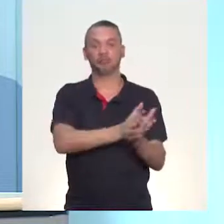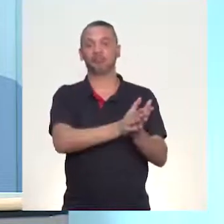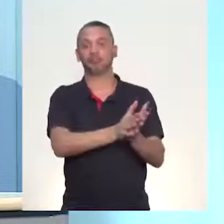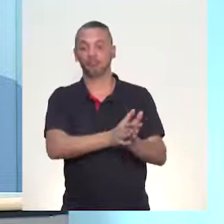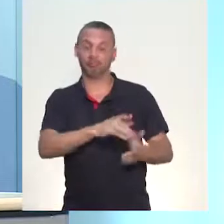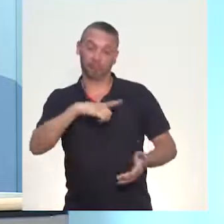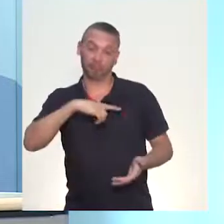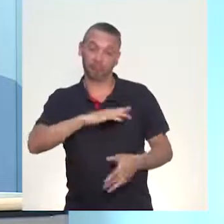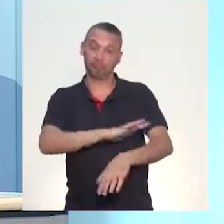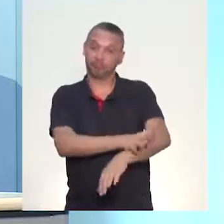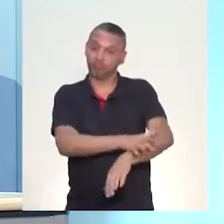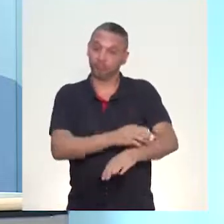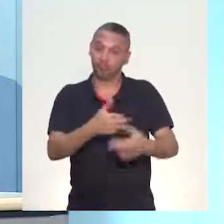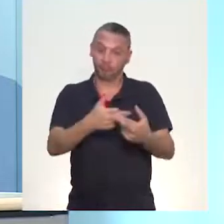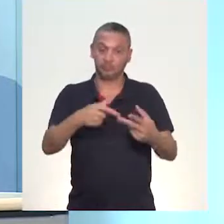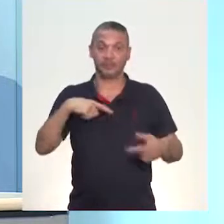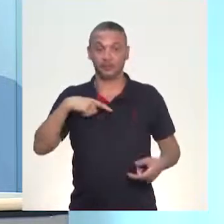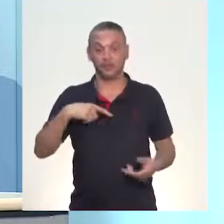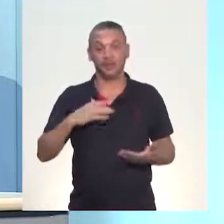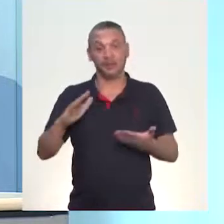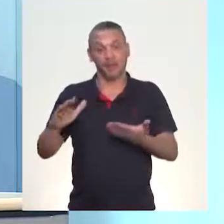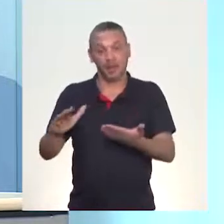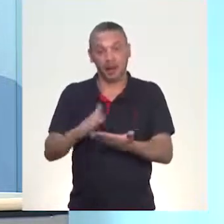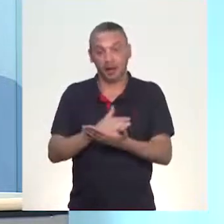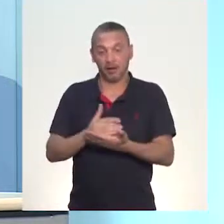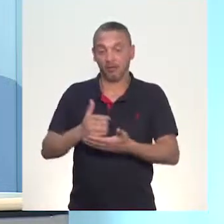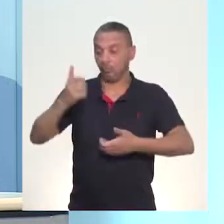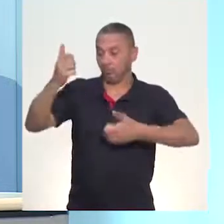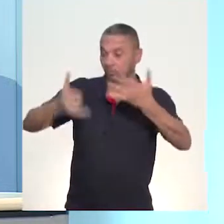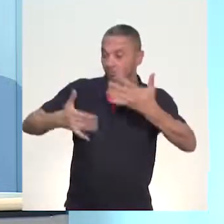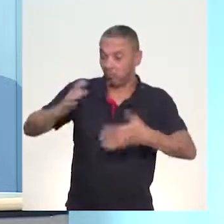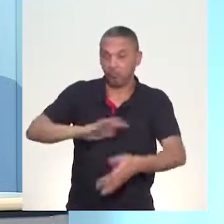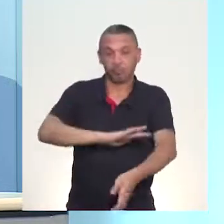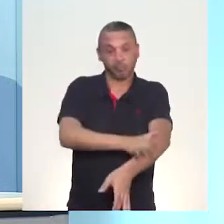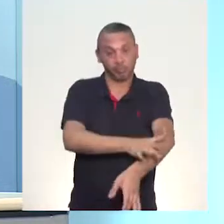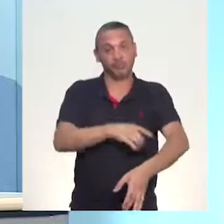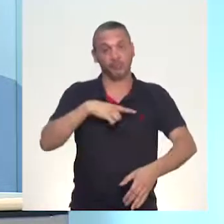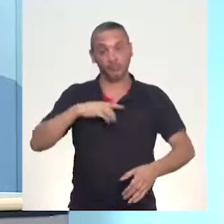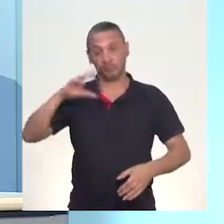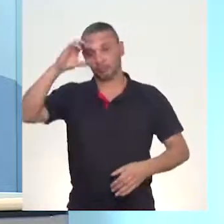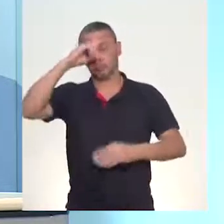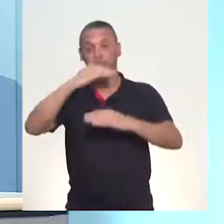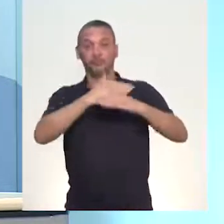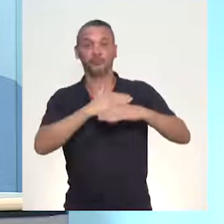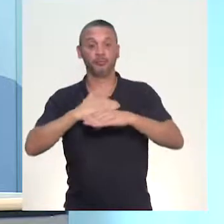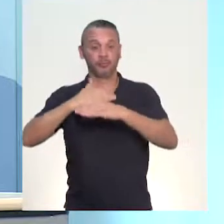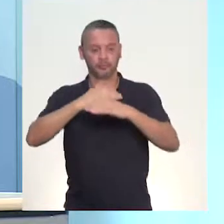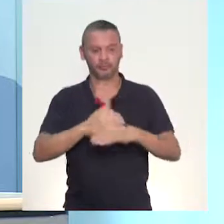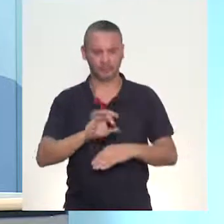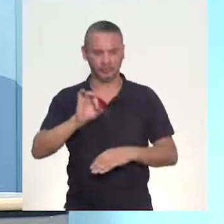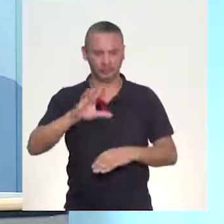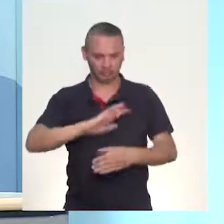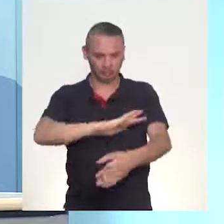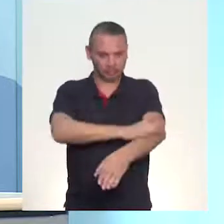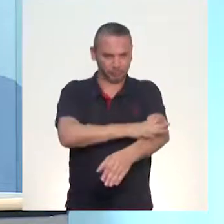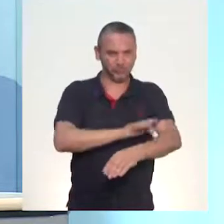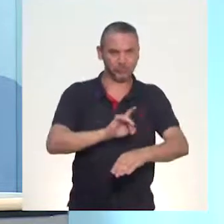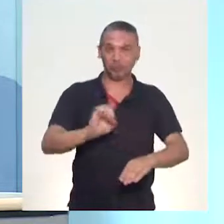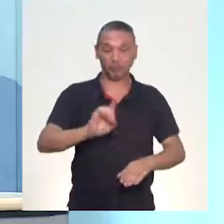Então, tem falas preconceituosas no senso comum. Tem falas que não são apenas preconceituosas, mas